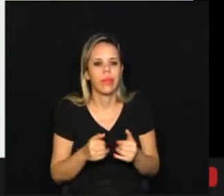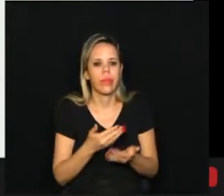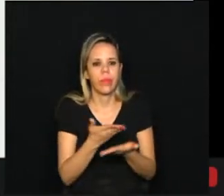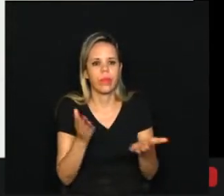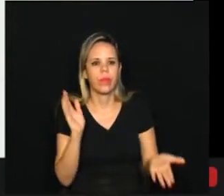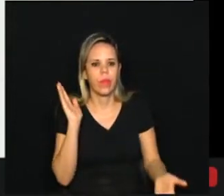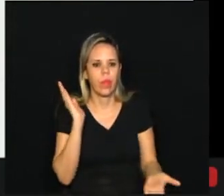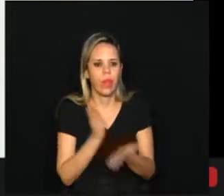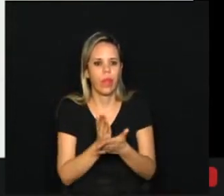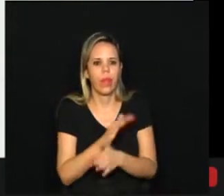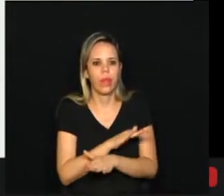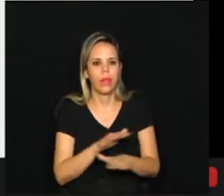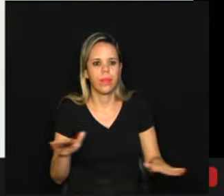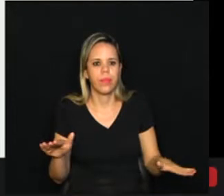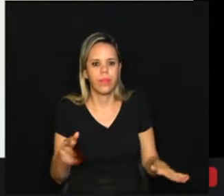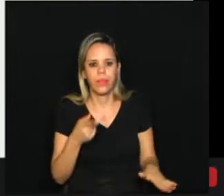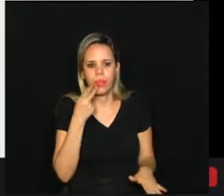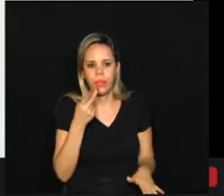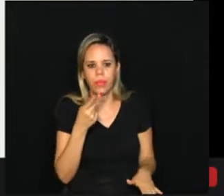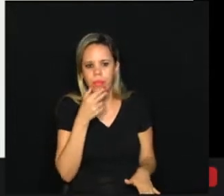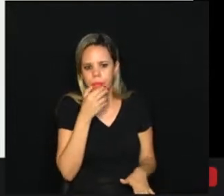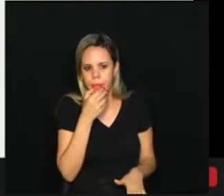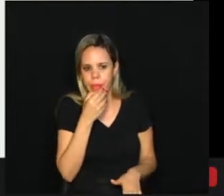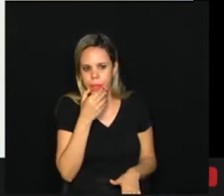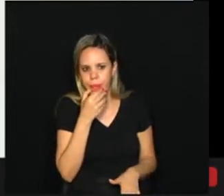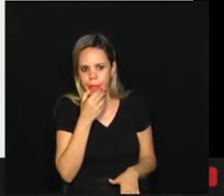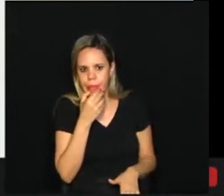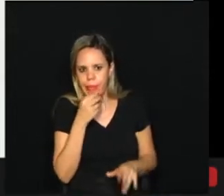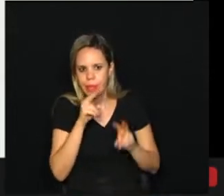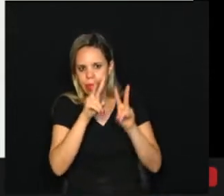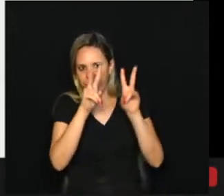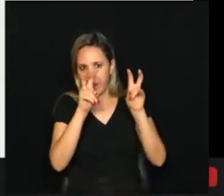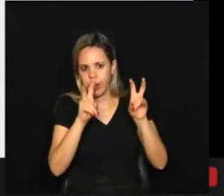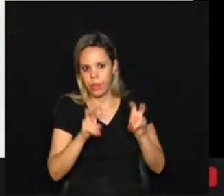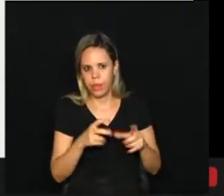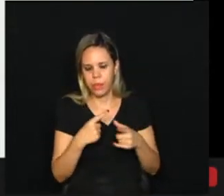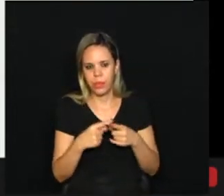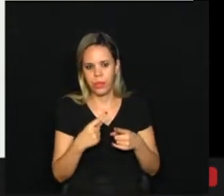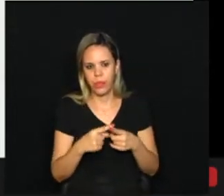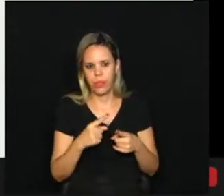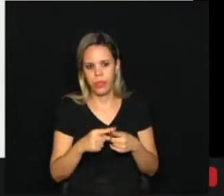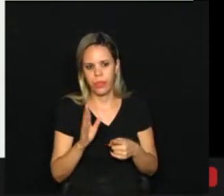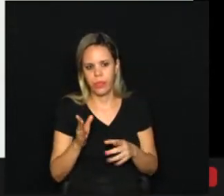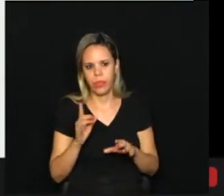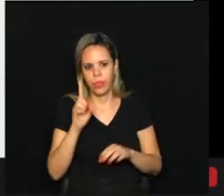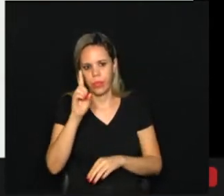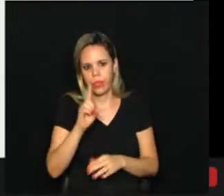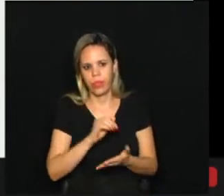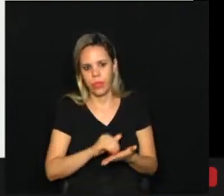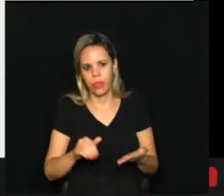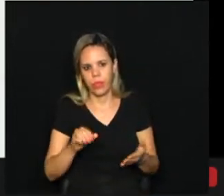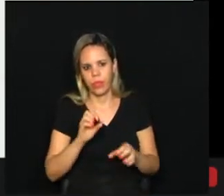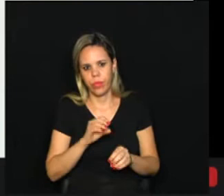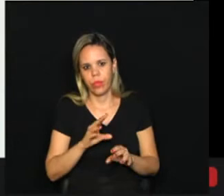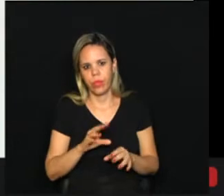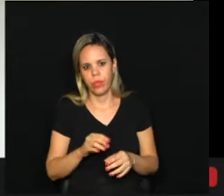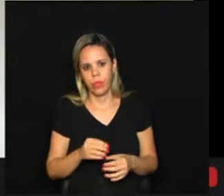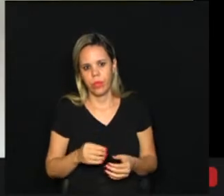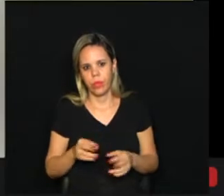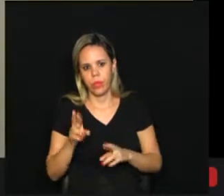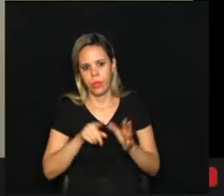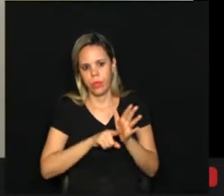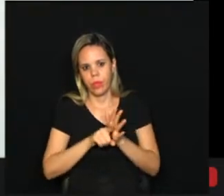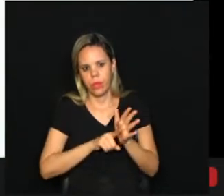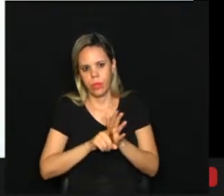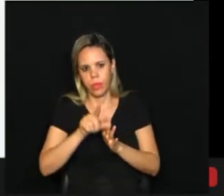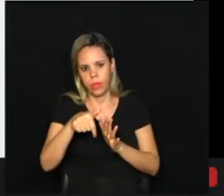pare, né, de falar esse assunto, até porque já está na diretoria de ensino, já está sendo apurado. Após